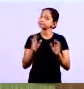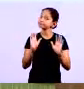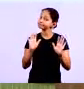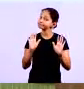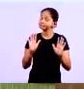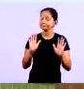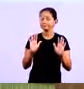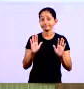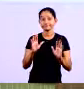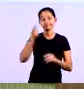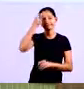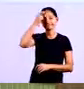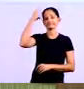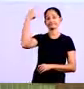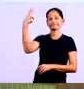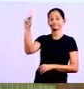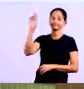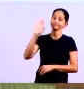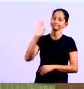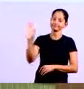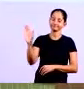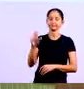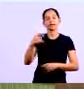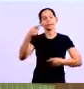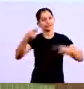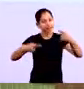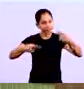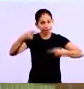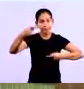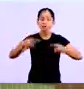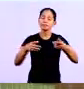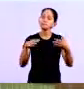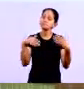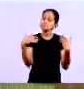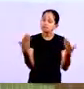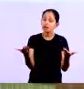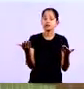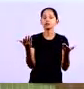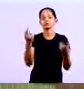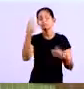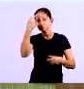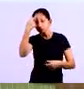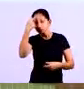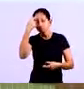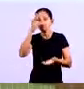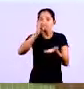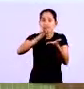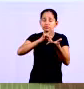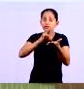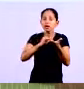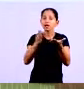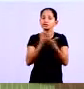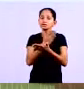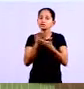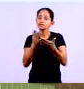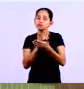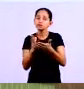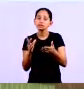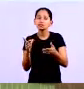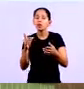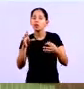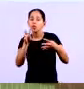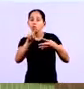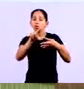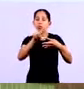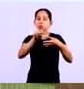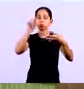Assim, essa é a ideia dele, e a gente já discutiu muito isso, mas realmente existe um limite para entrar ou não no lucro real, para ser